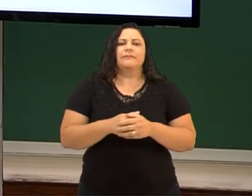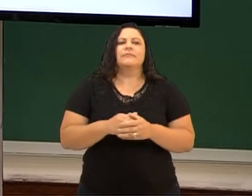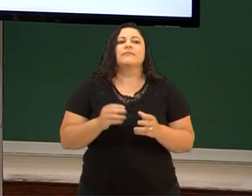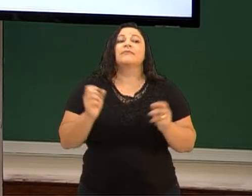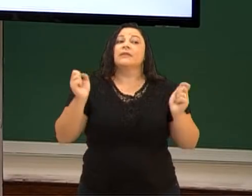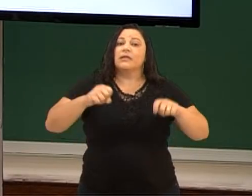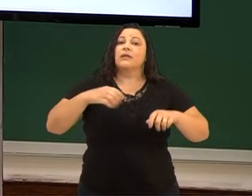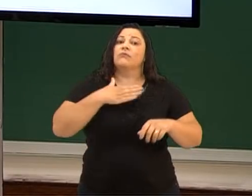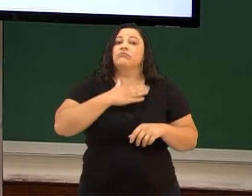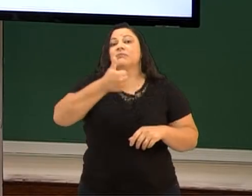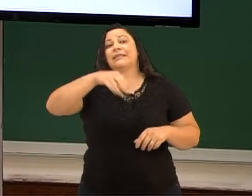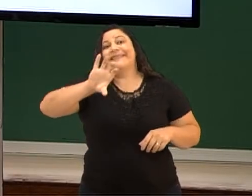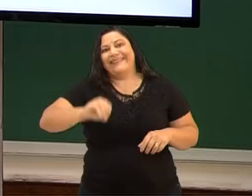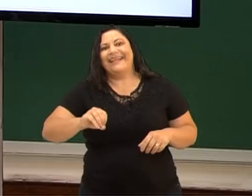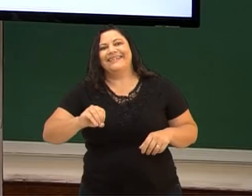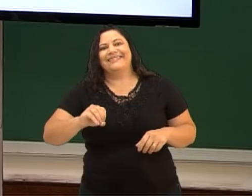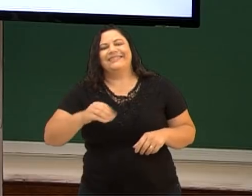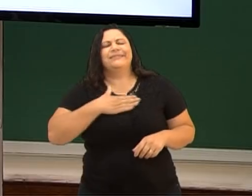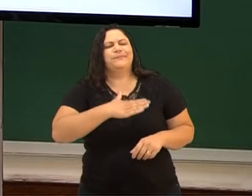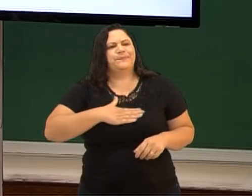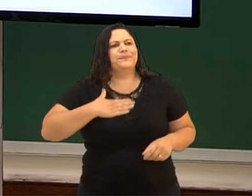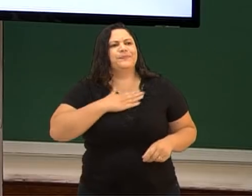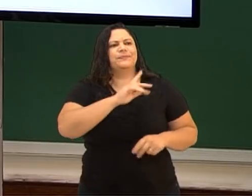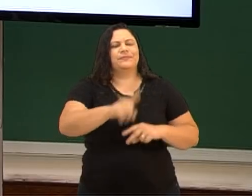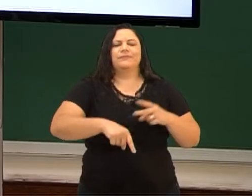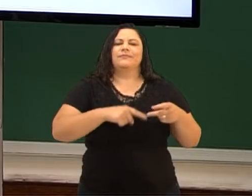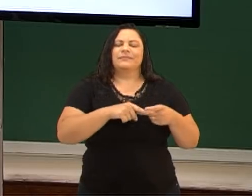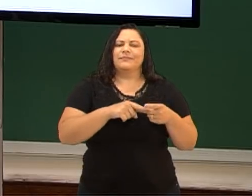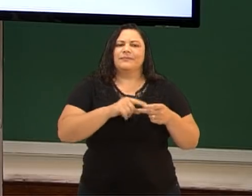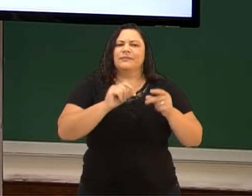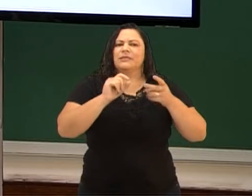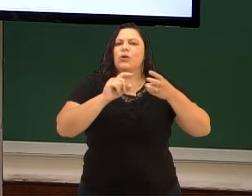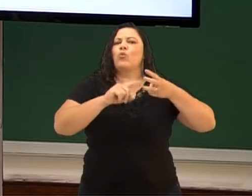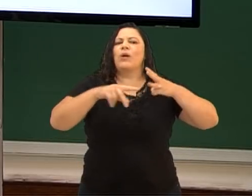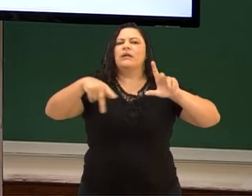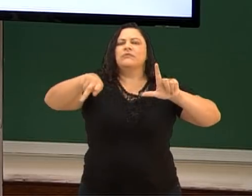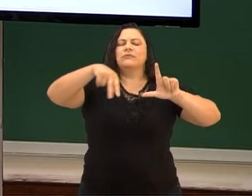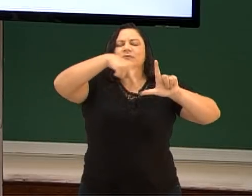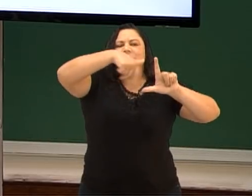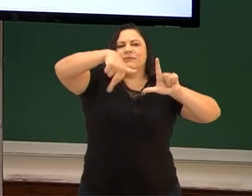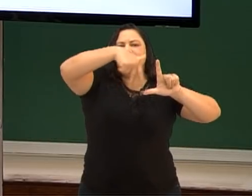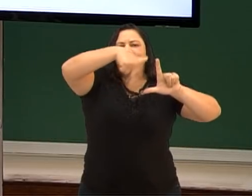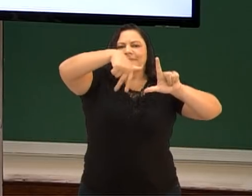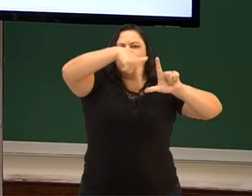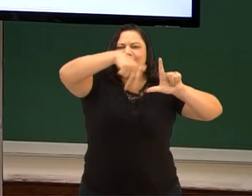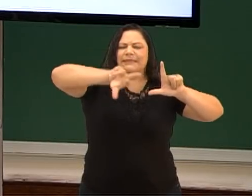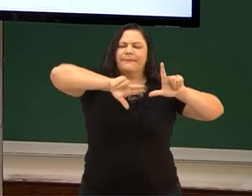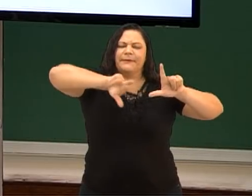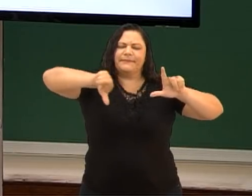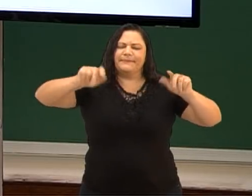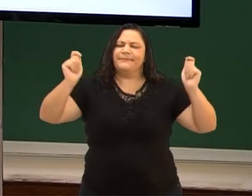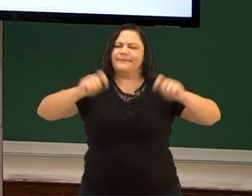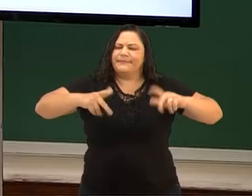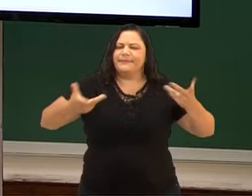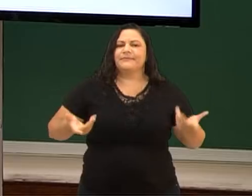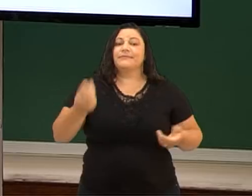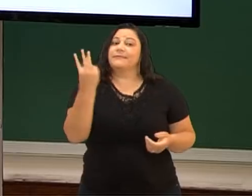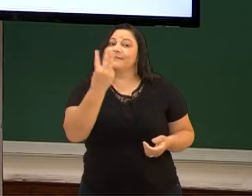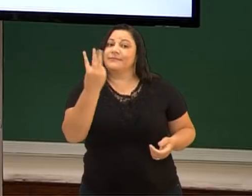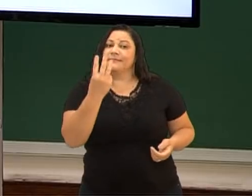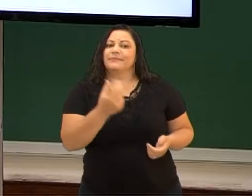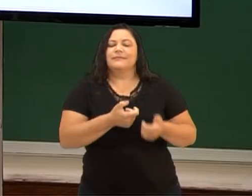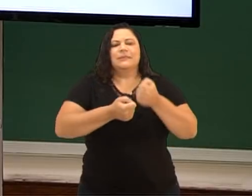assistir séries. Gostam de desenhos. Quantos gostam de desenhos? 3. E de